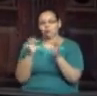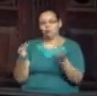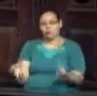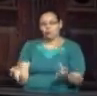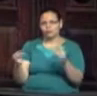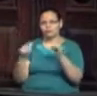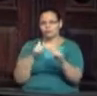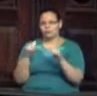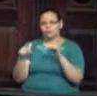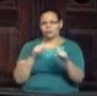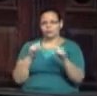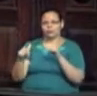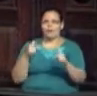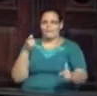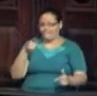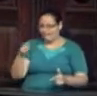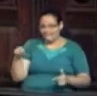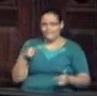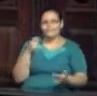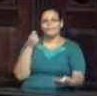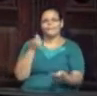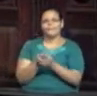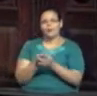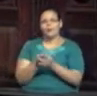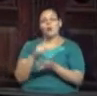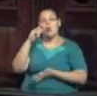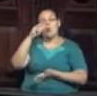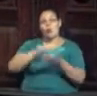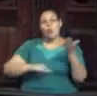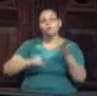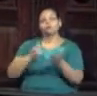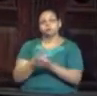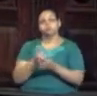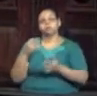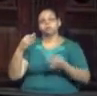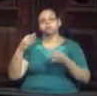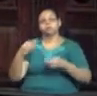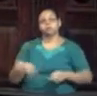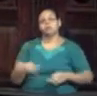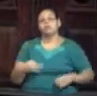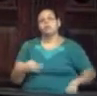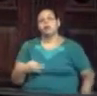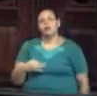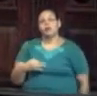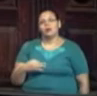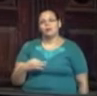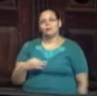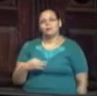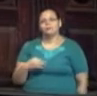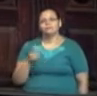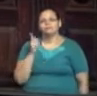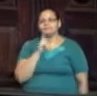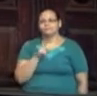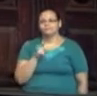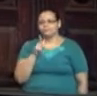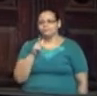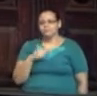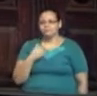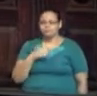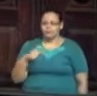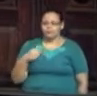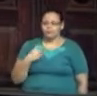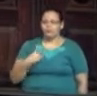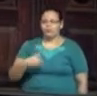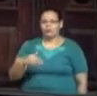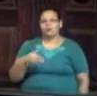trabalhador, paga as contas em dia e garantiu o sistema. Veio agora,